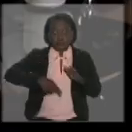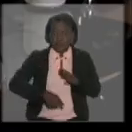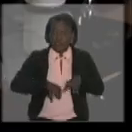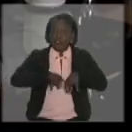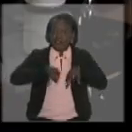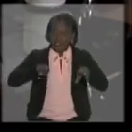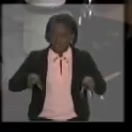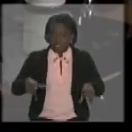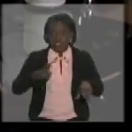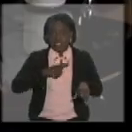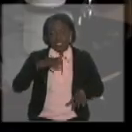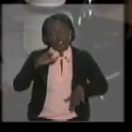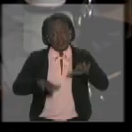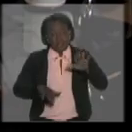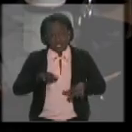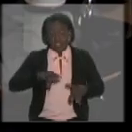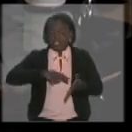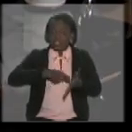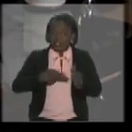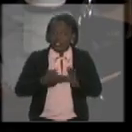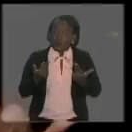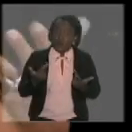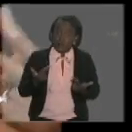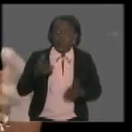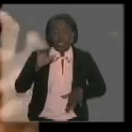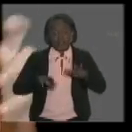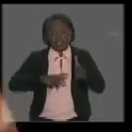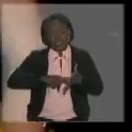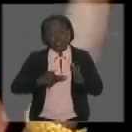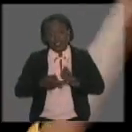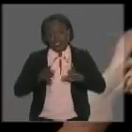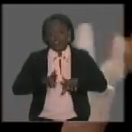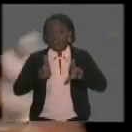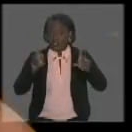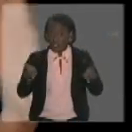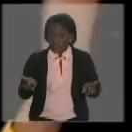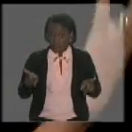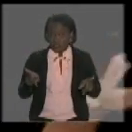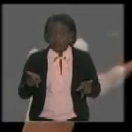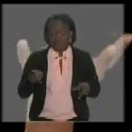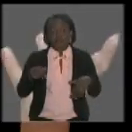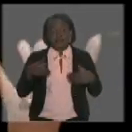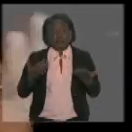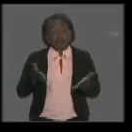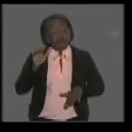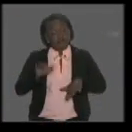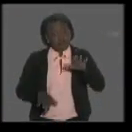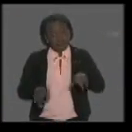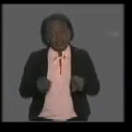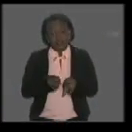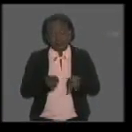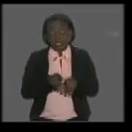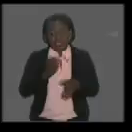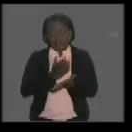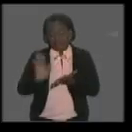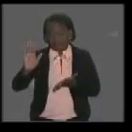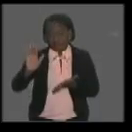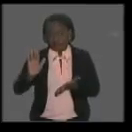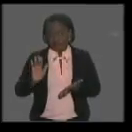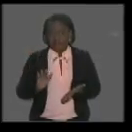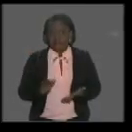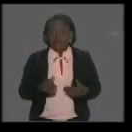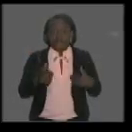são diversas, às vezes significam a mesma coisa, às vezes significam coisas opostas ou diferentes, né? E às vezes também são